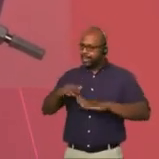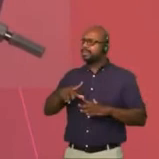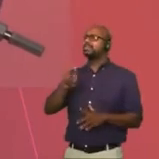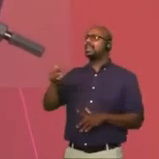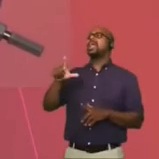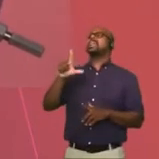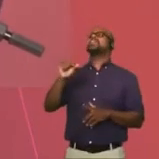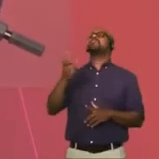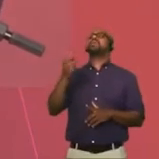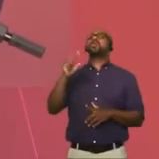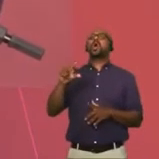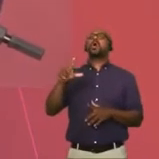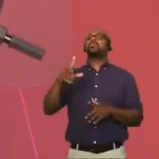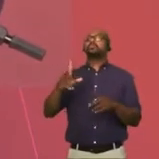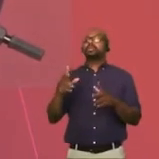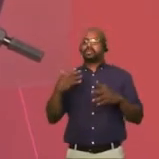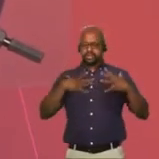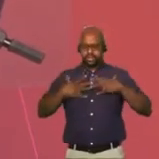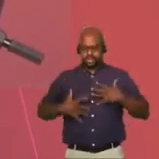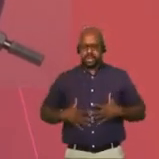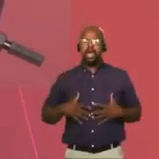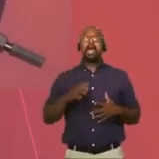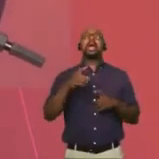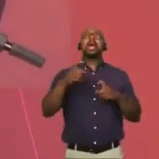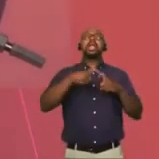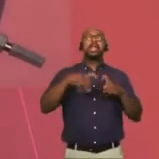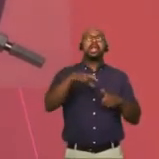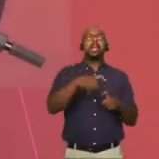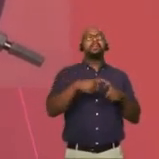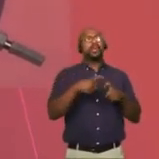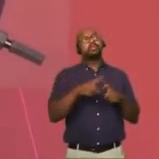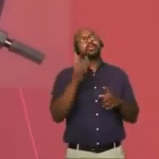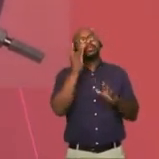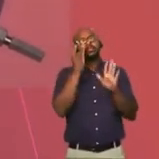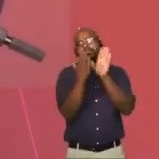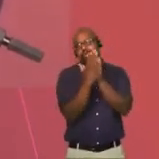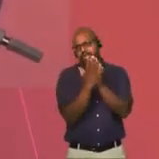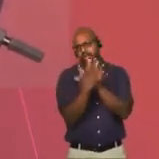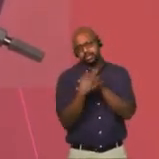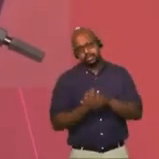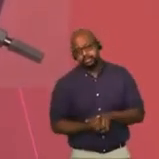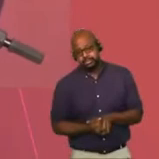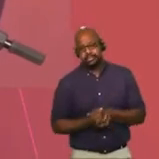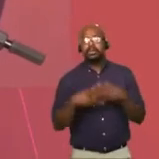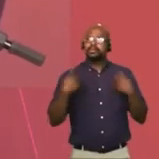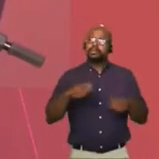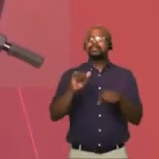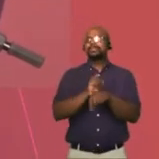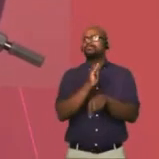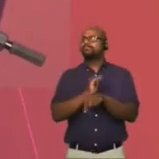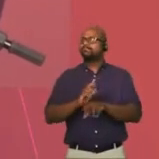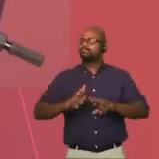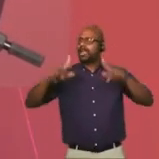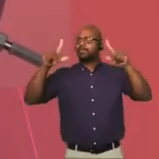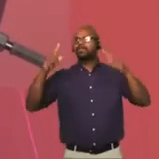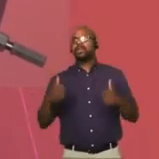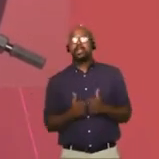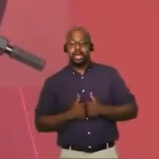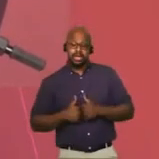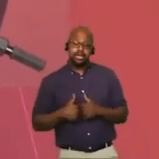ter que ir para o laboratório de anatomia vai ter que ir para Clínica Médica aí tem que ser presencial então nós temos que nos Reinventar